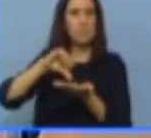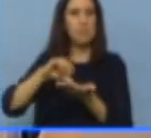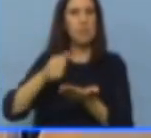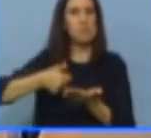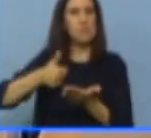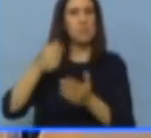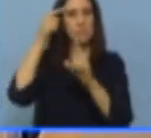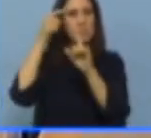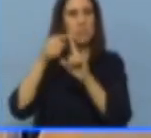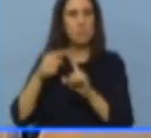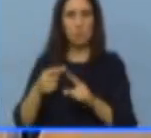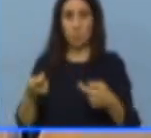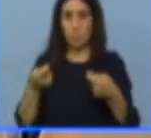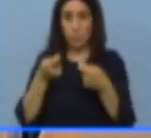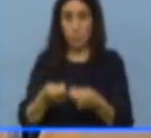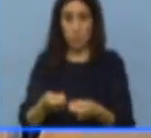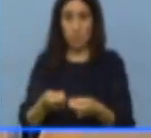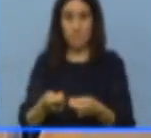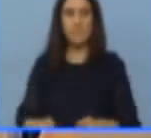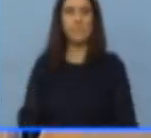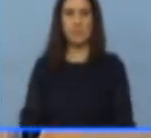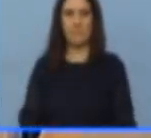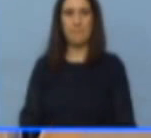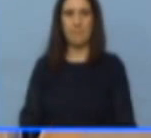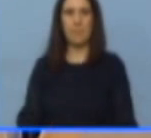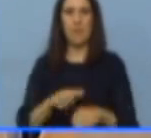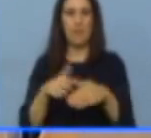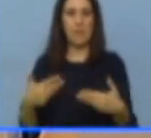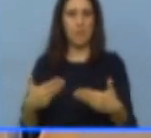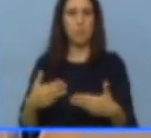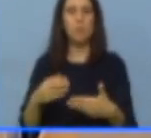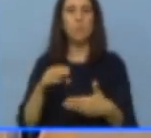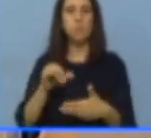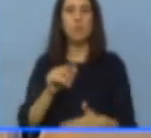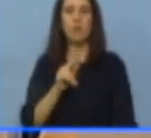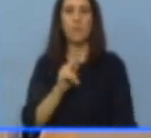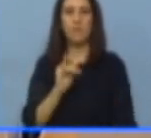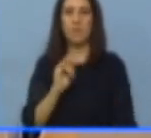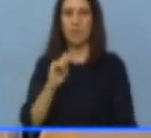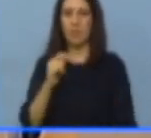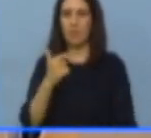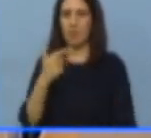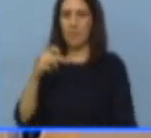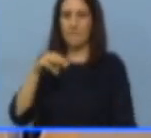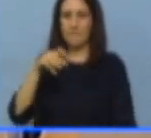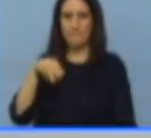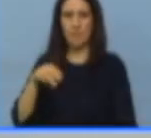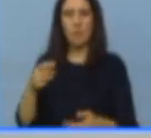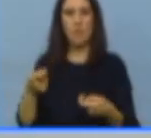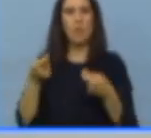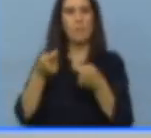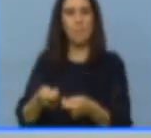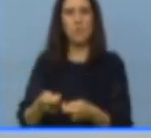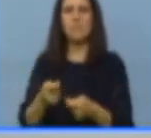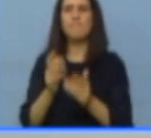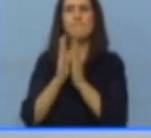missão. É uma aposta? Sim, nós neste momento a apostar no Vietnã como um espaço, não tanto de evangelização,